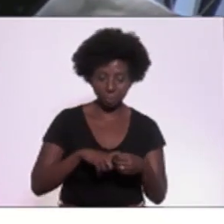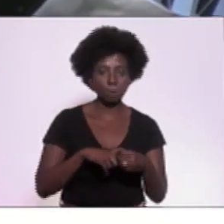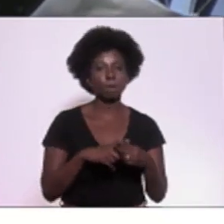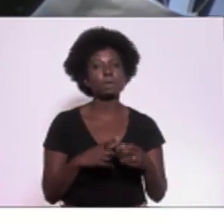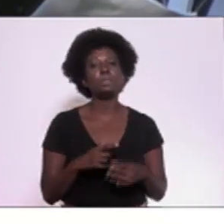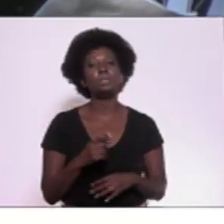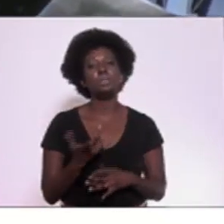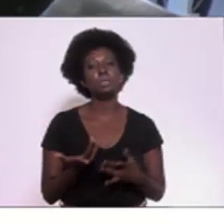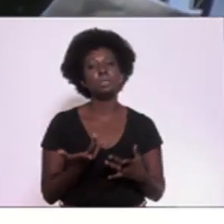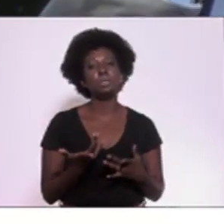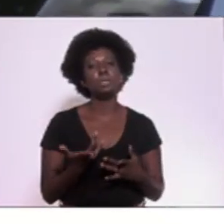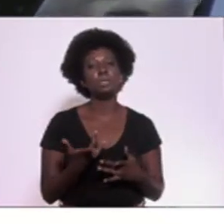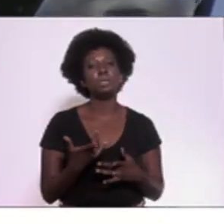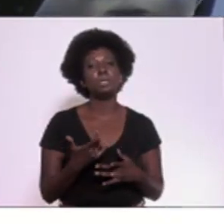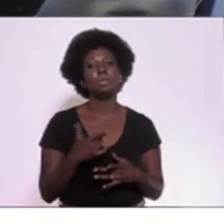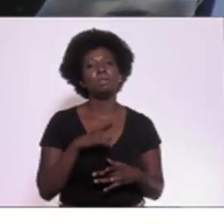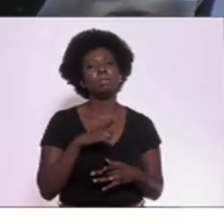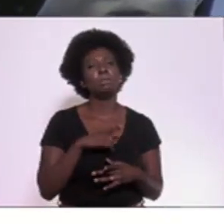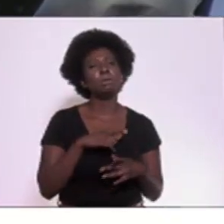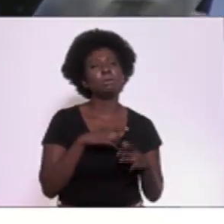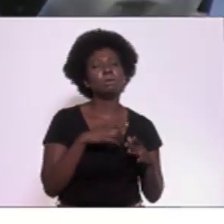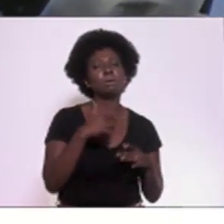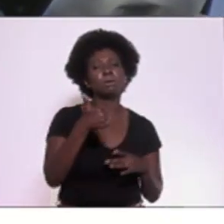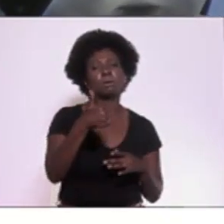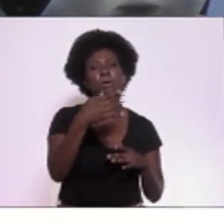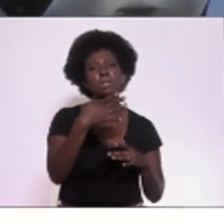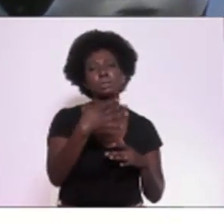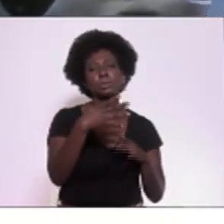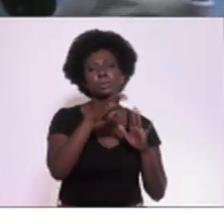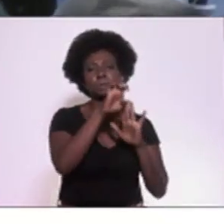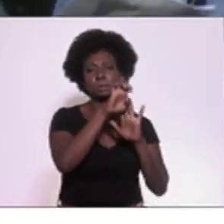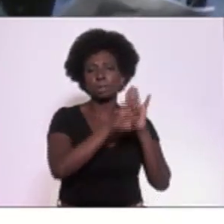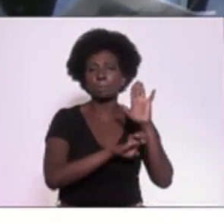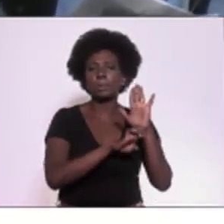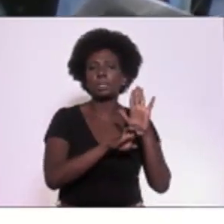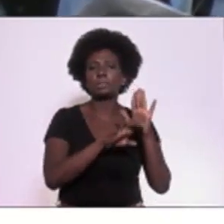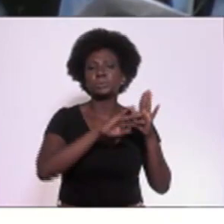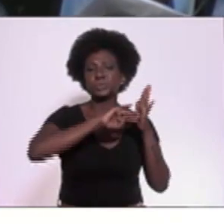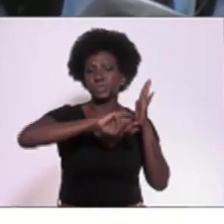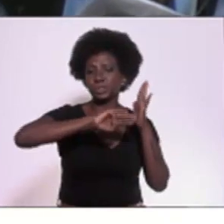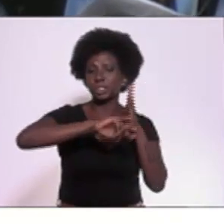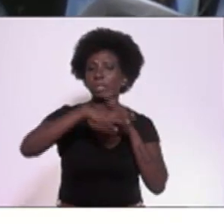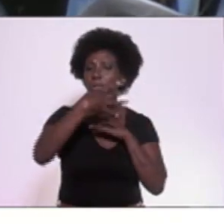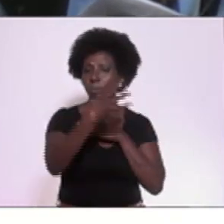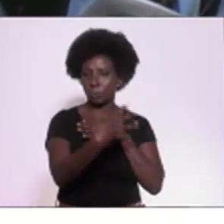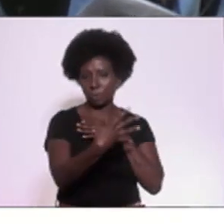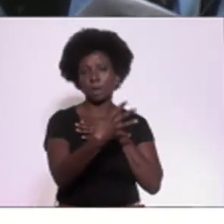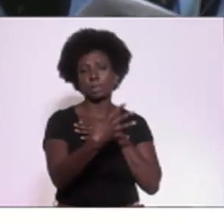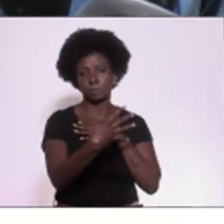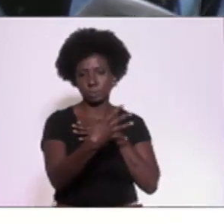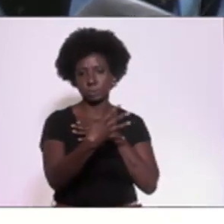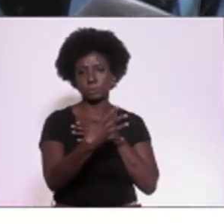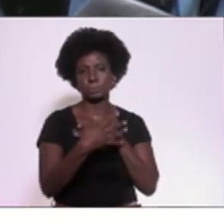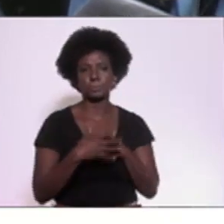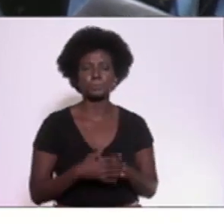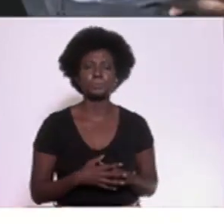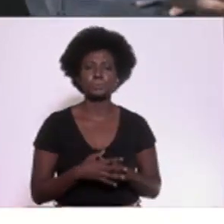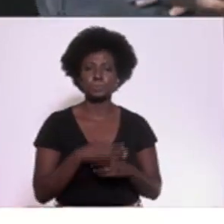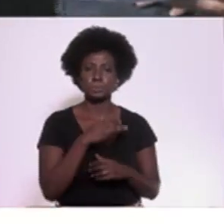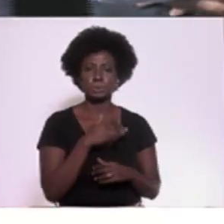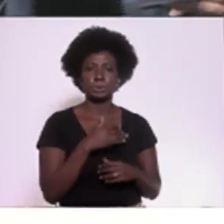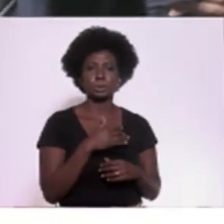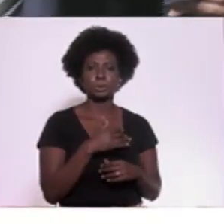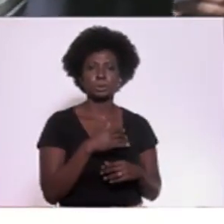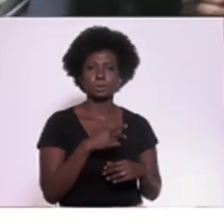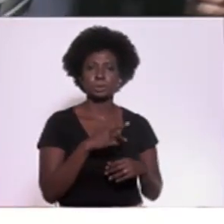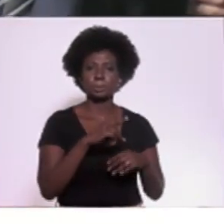que chegou a ter 14 emendas e foram retiradas 4, como está deputado Max pela Comissão de Minas e Energia. Favorável,